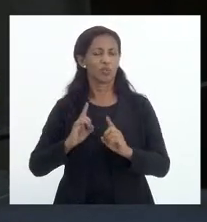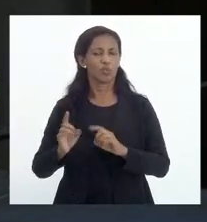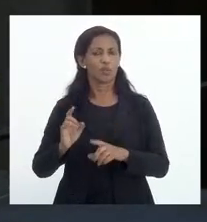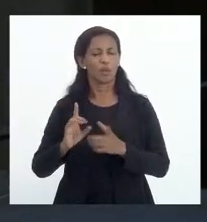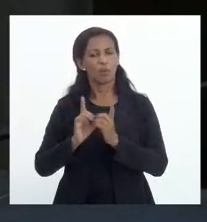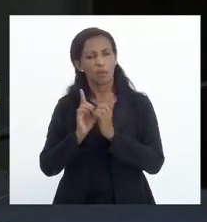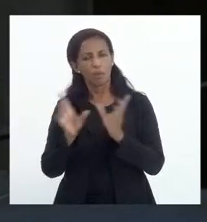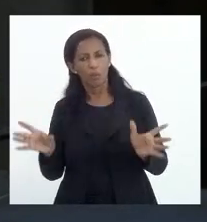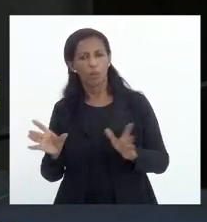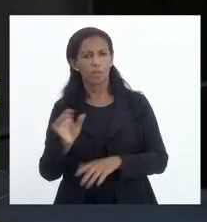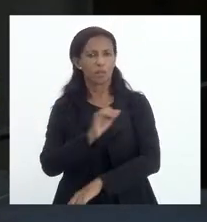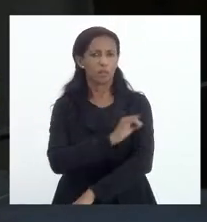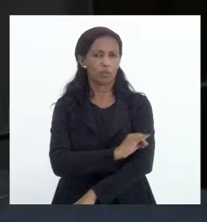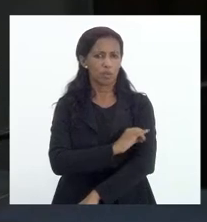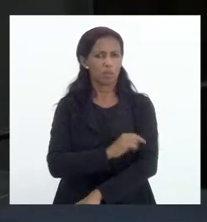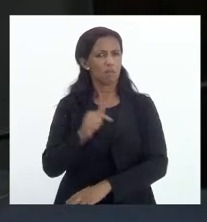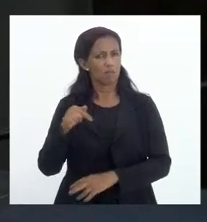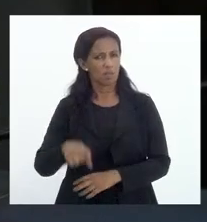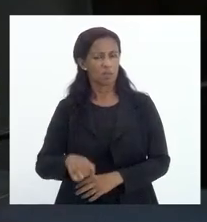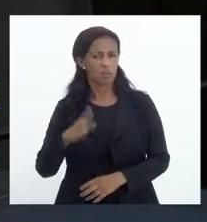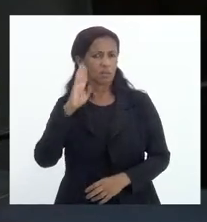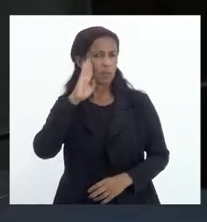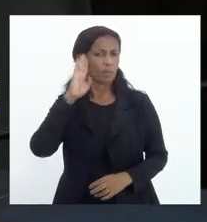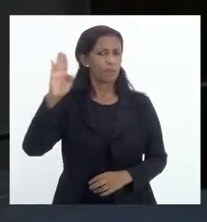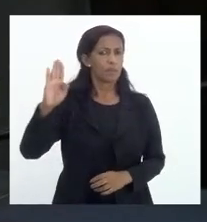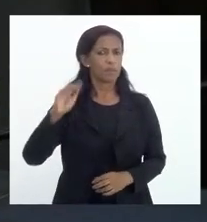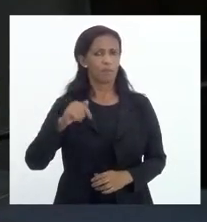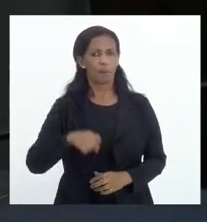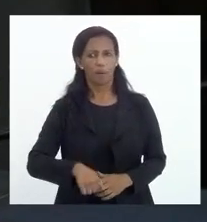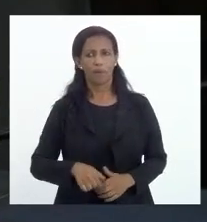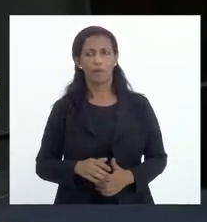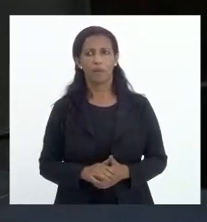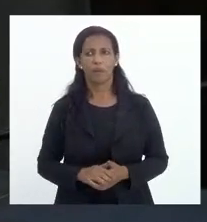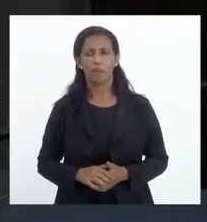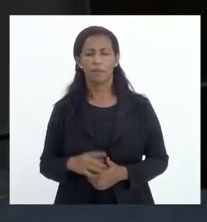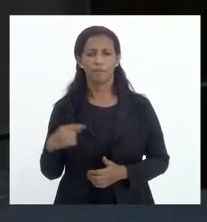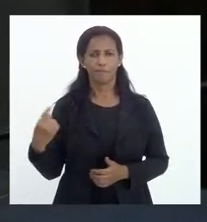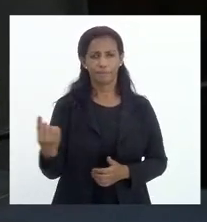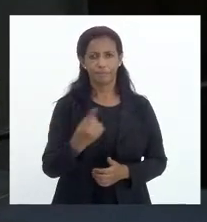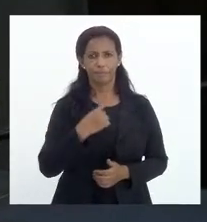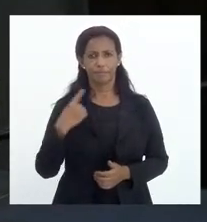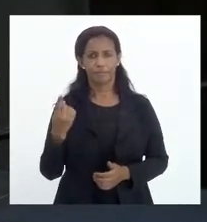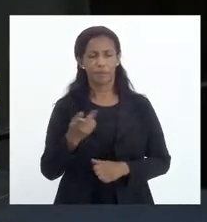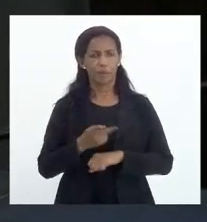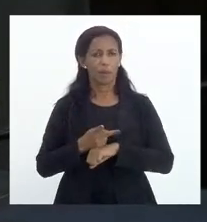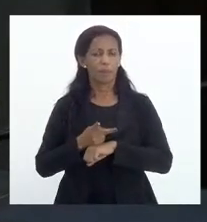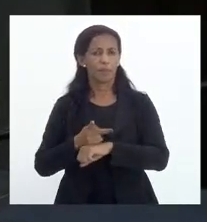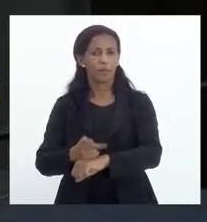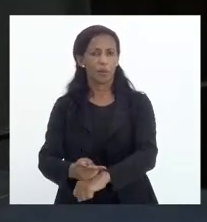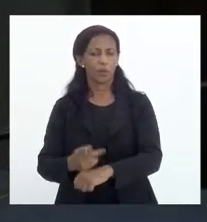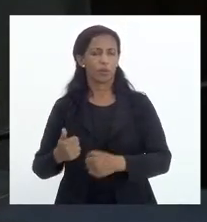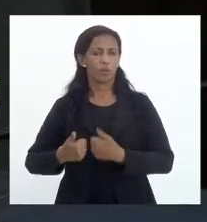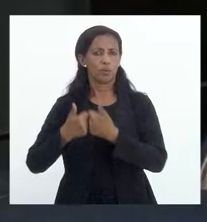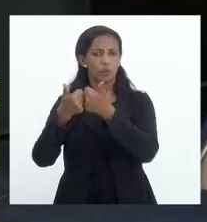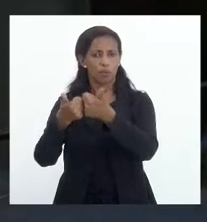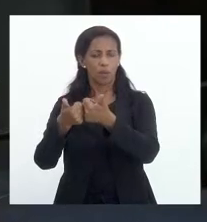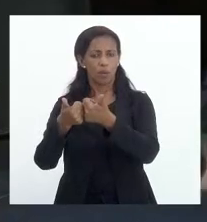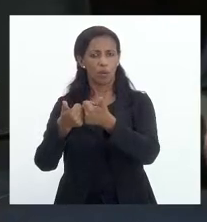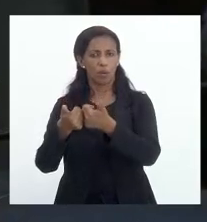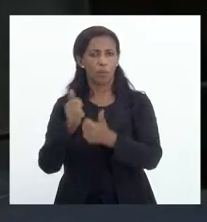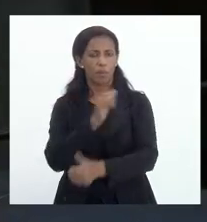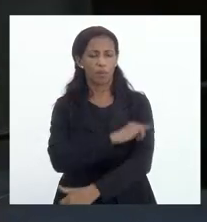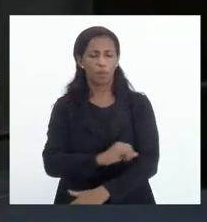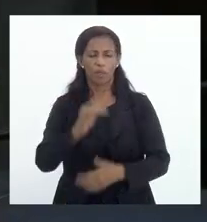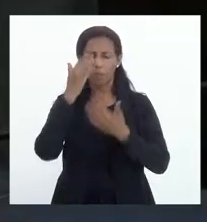democracia, e esse deve ser a tônica da nossa busca do melhor resultado para o Rio de Janeiro.